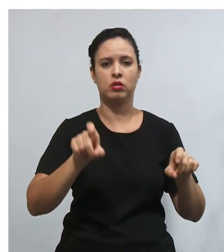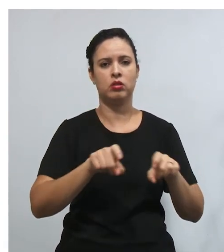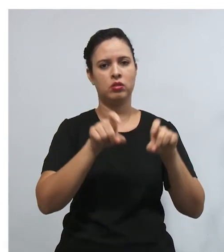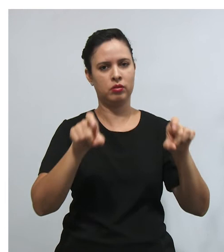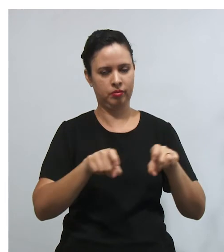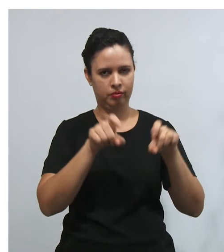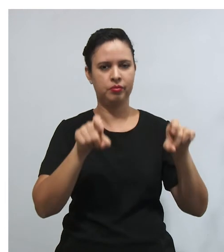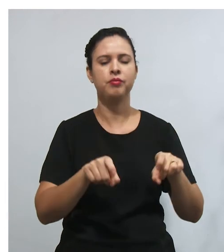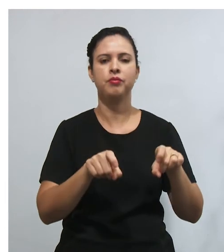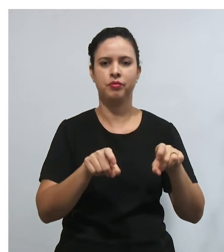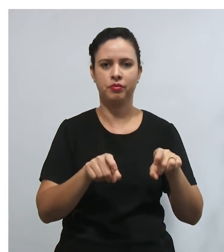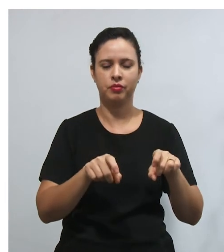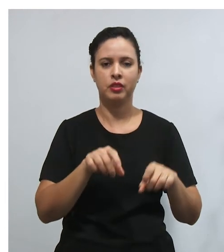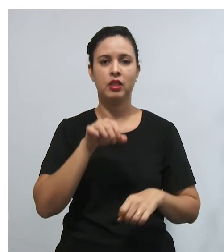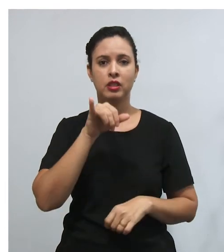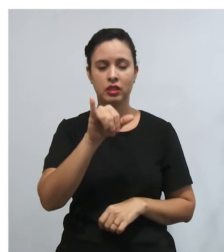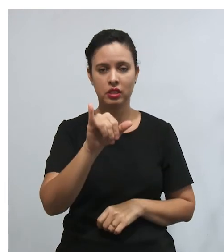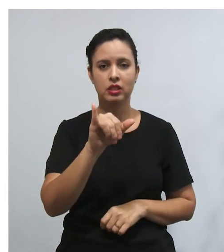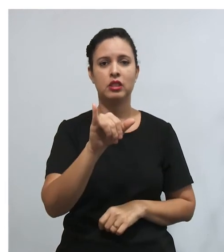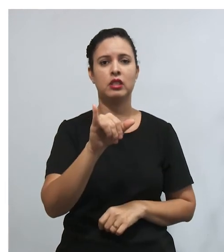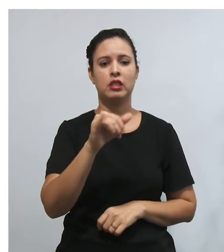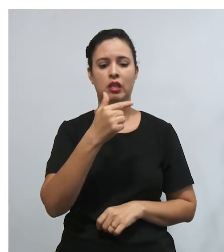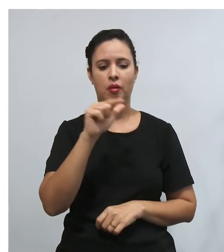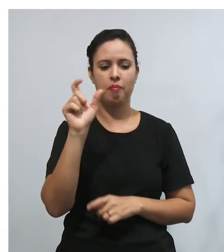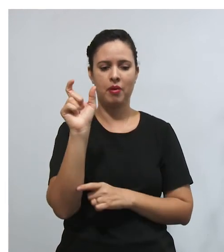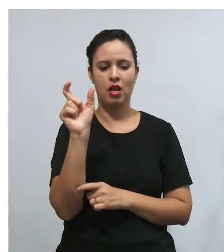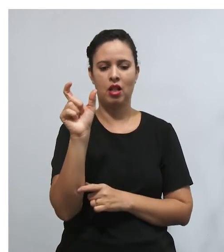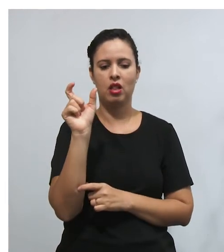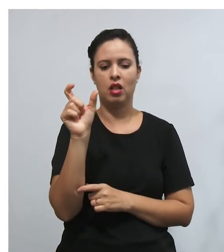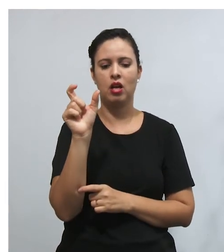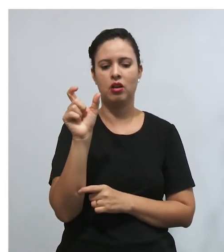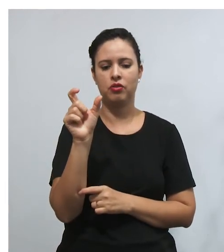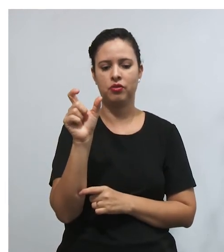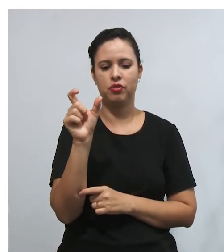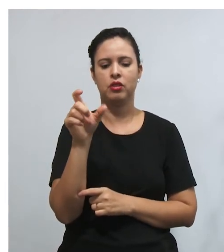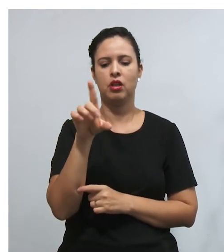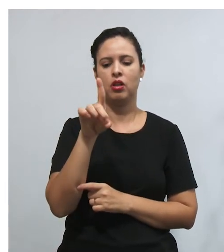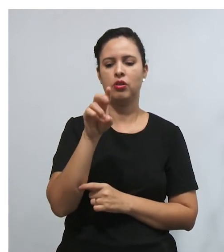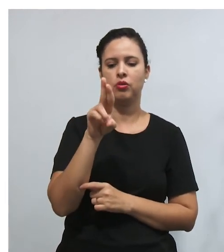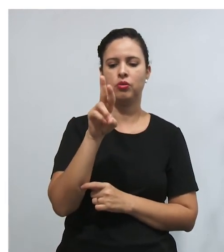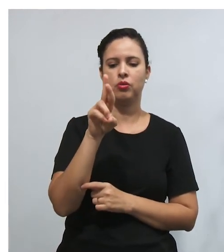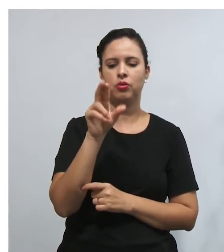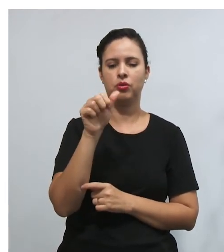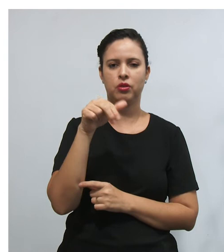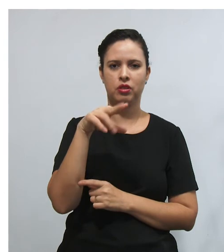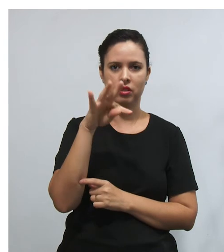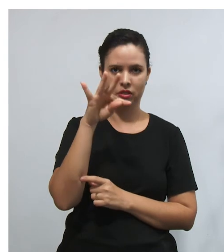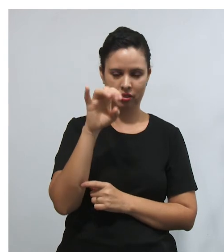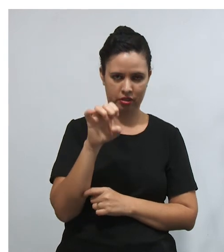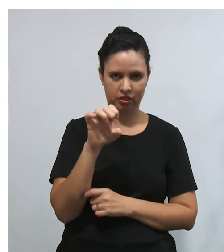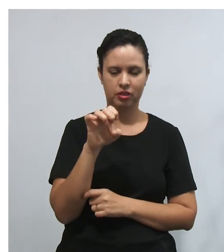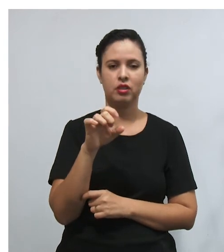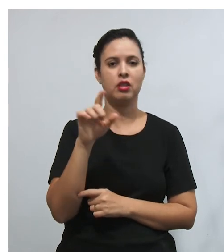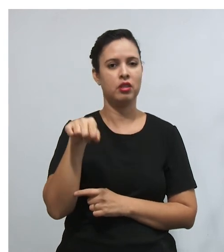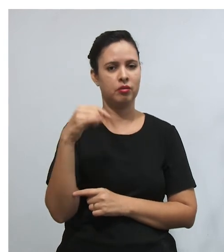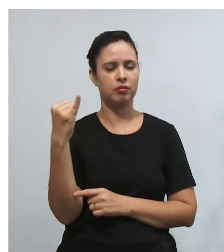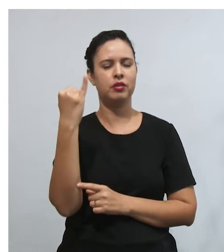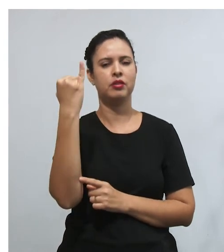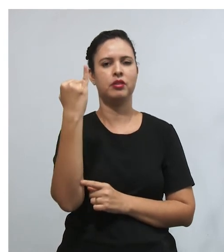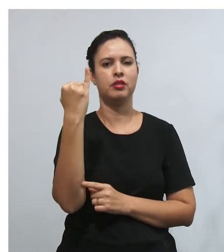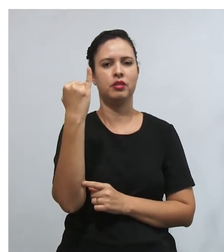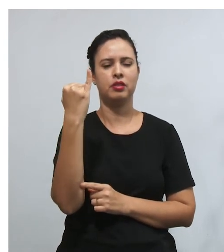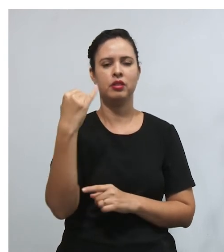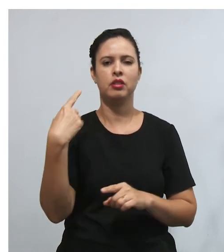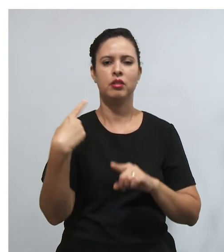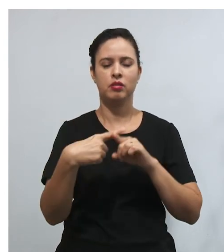operação. Acho que se não tivesse esse durante a sua operação, aí não seria só uma característica da memória RAM, tá?